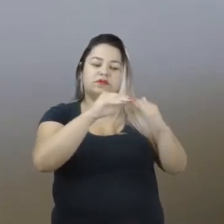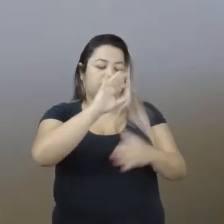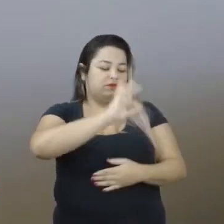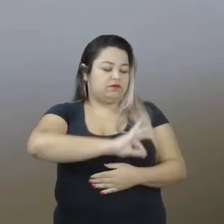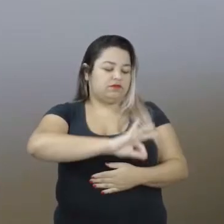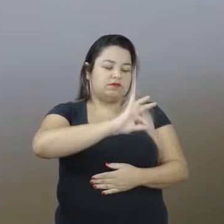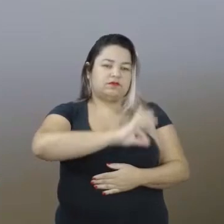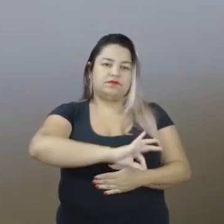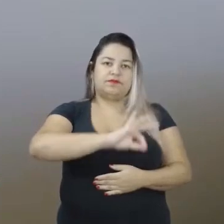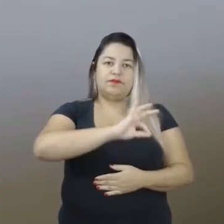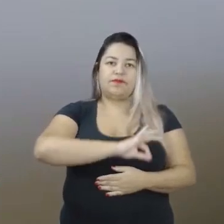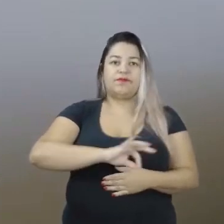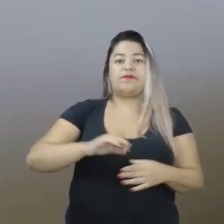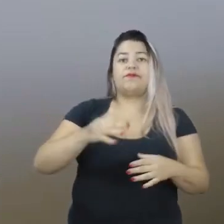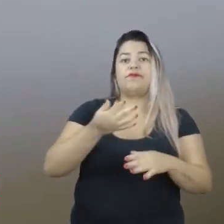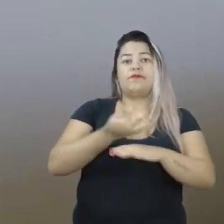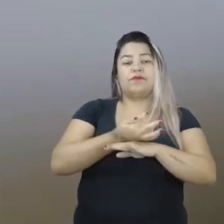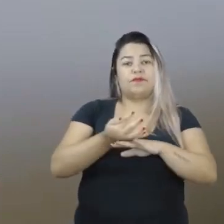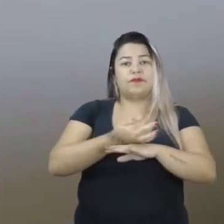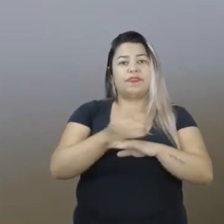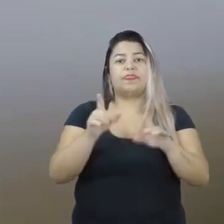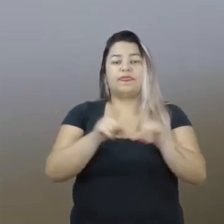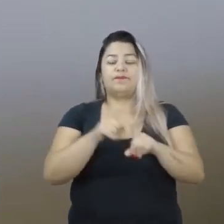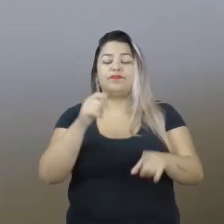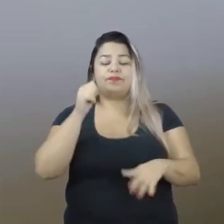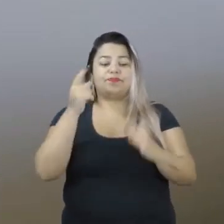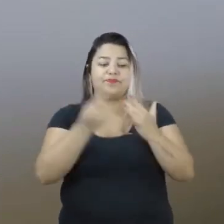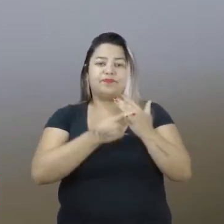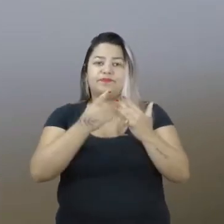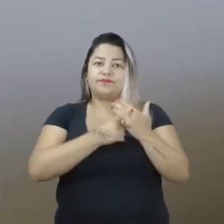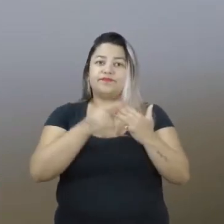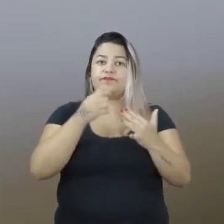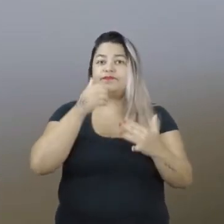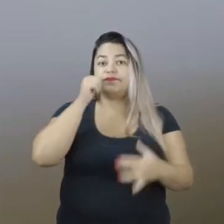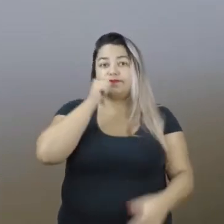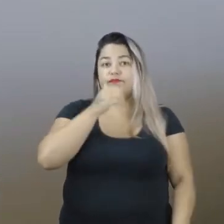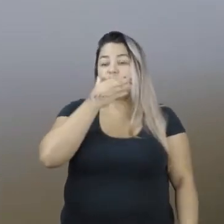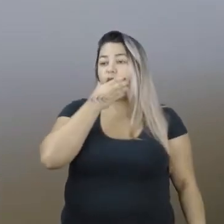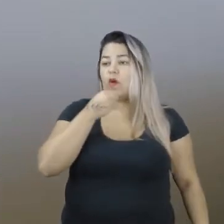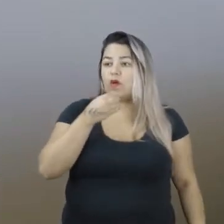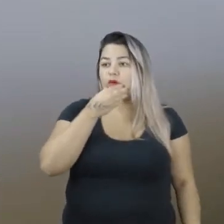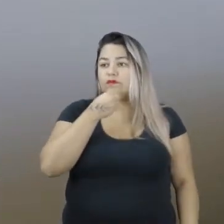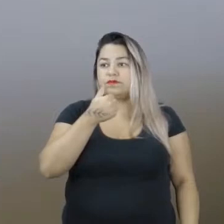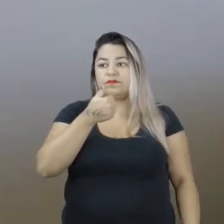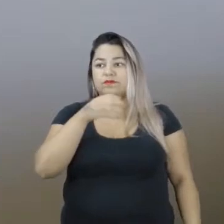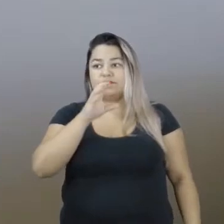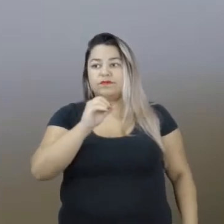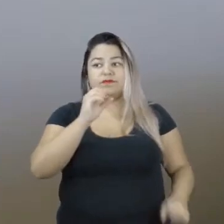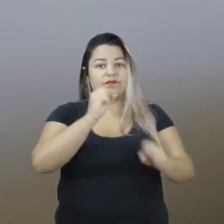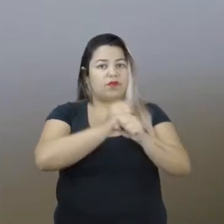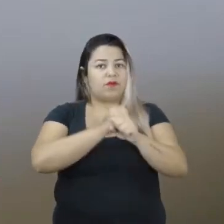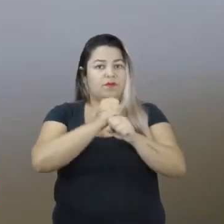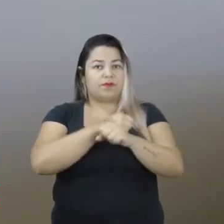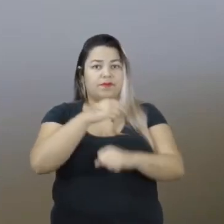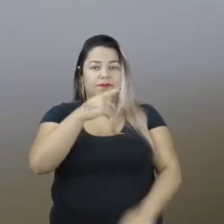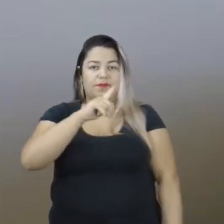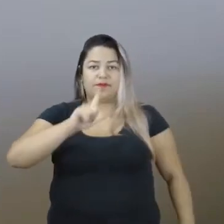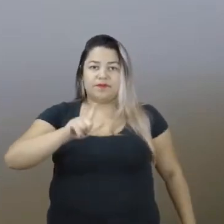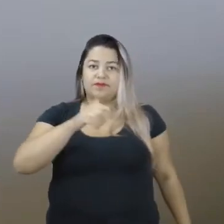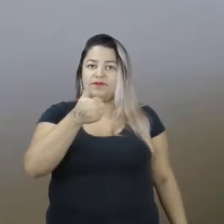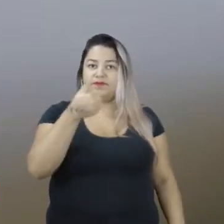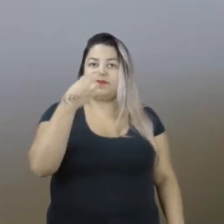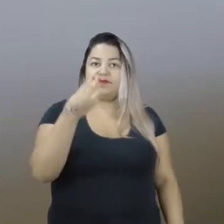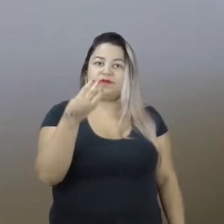critérios remuneratórios entre mulheres e homens. Apoio político por mais de 10 anos no PL